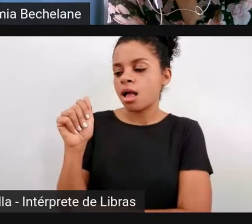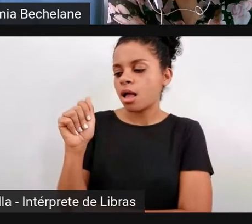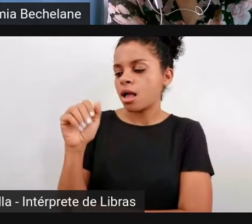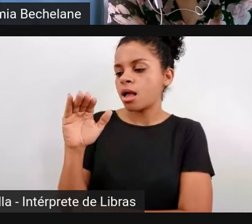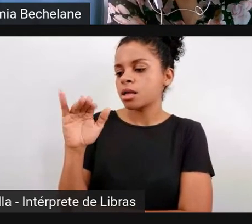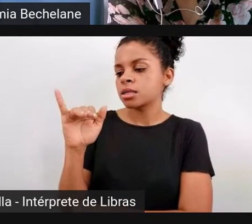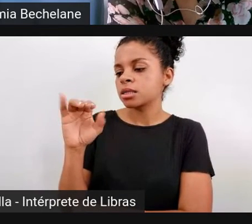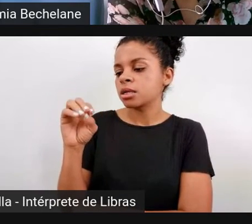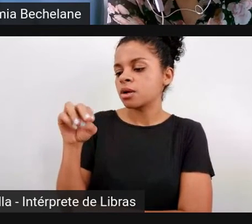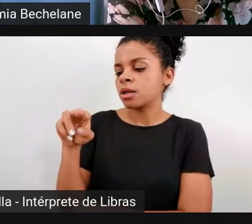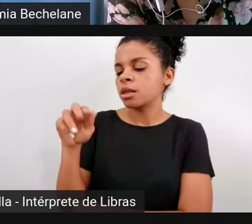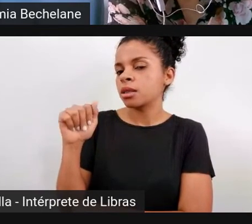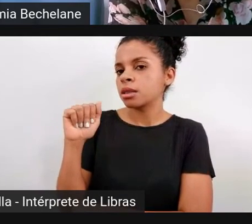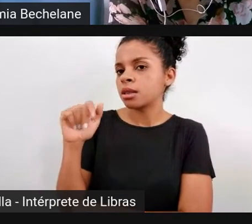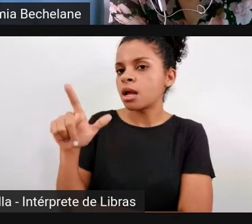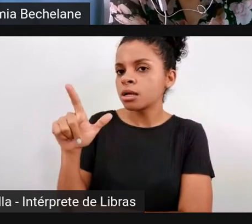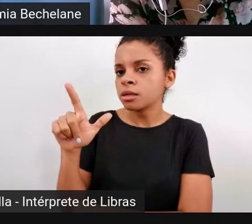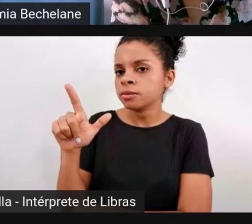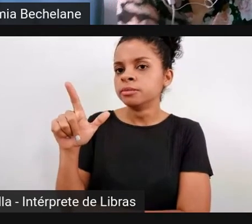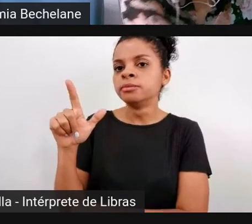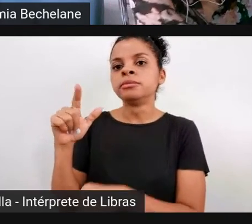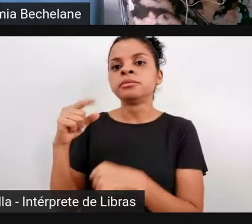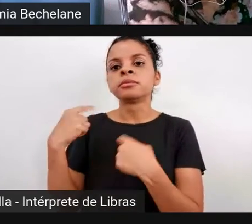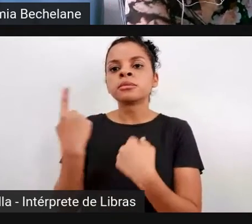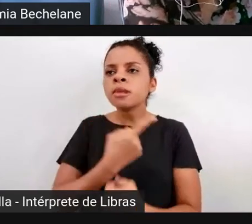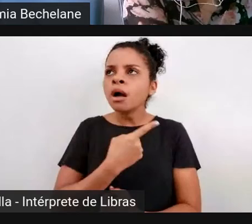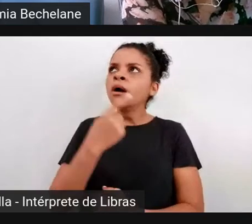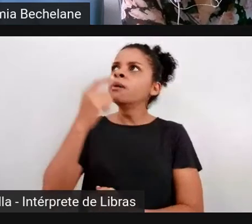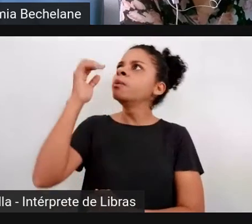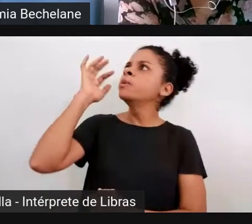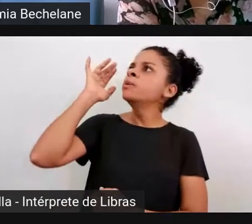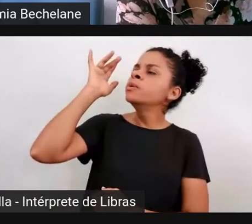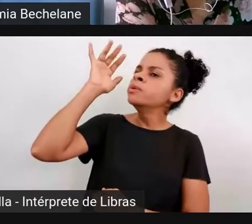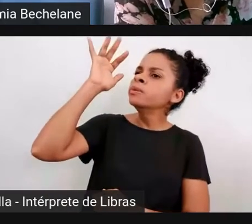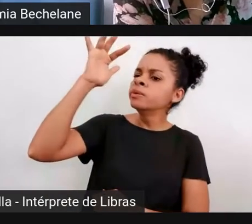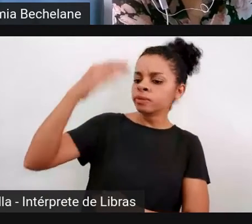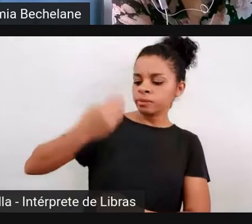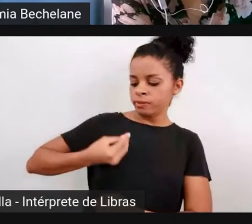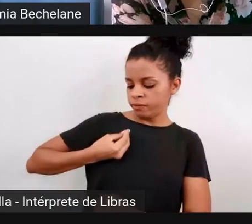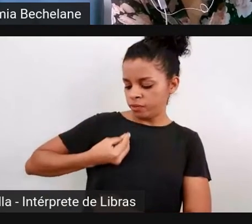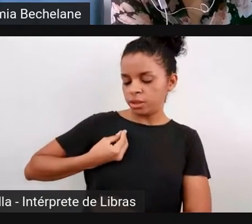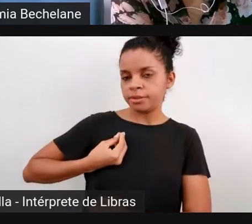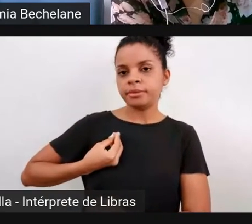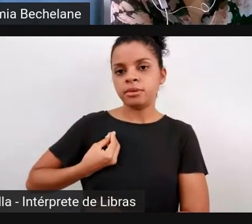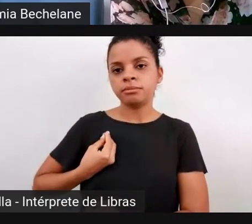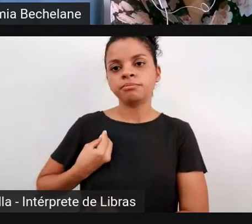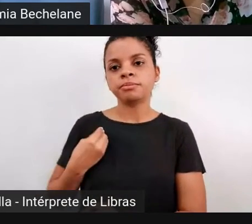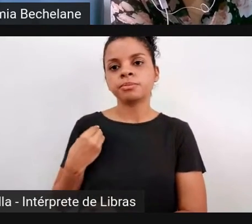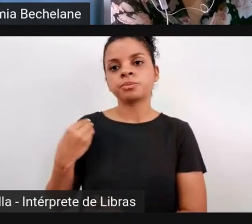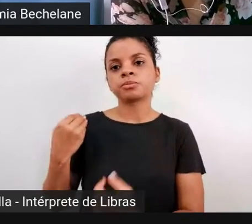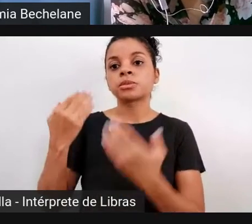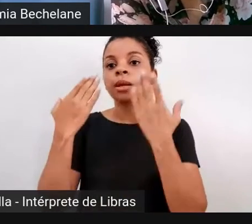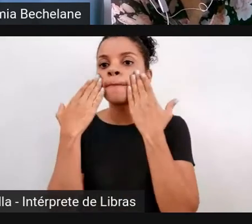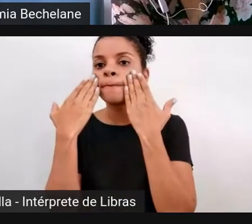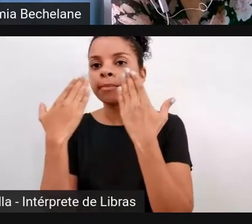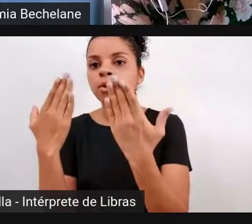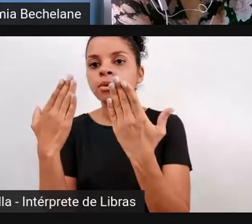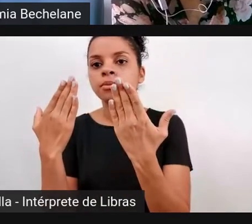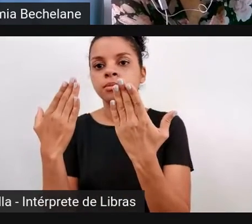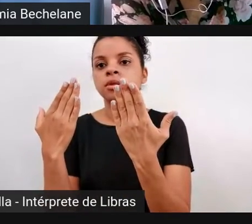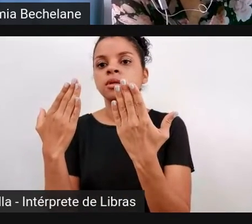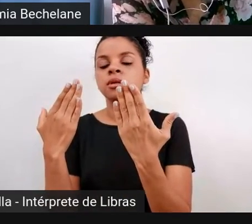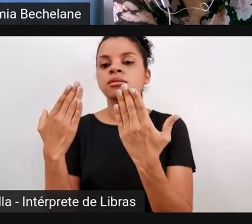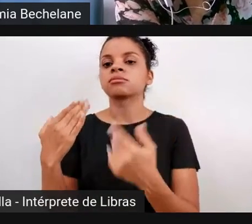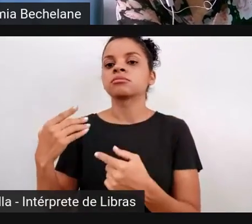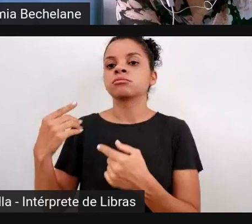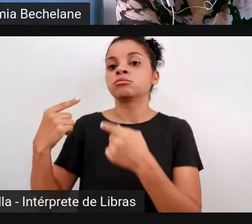quando a gente imagina que a vida pública, política e pública, ela também ela vai mexer, ela vai mobilizar afetos,